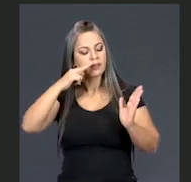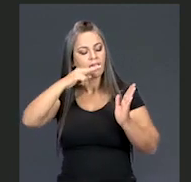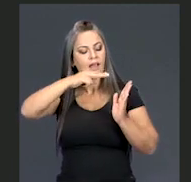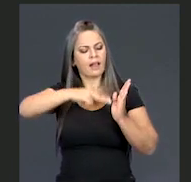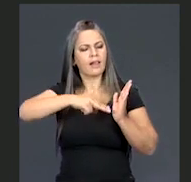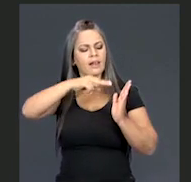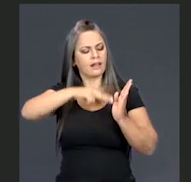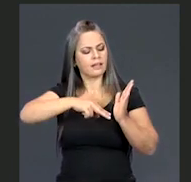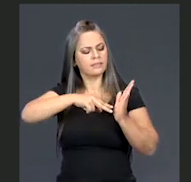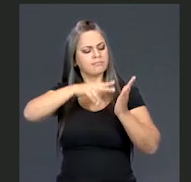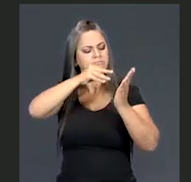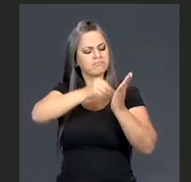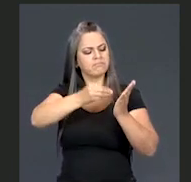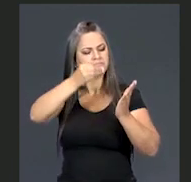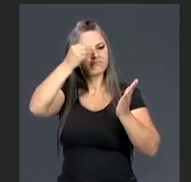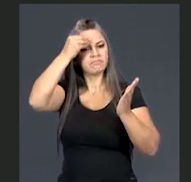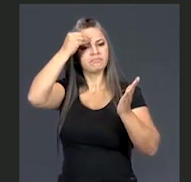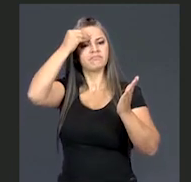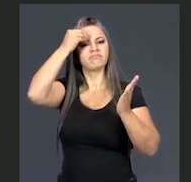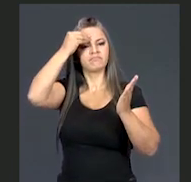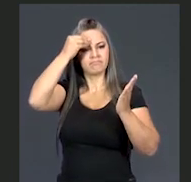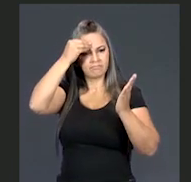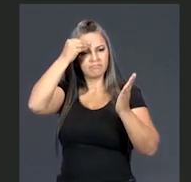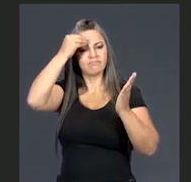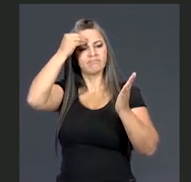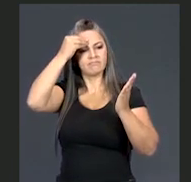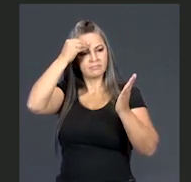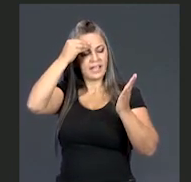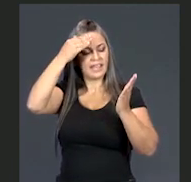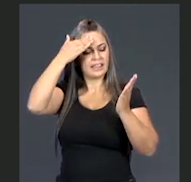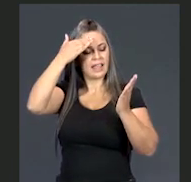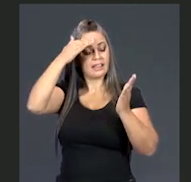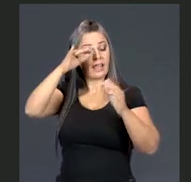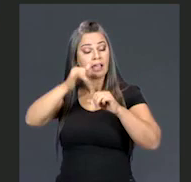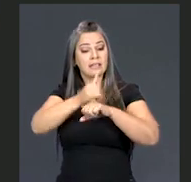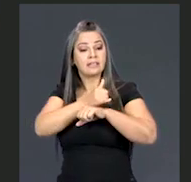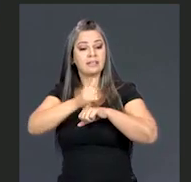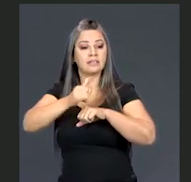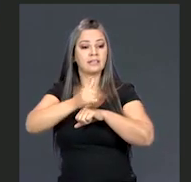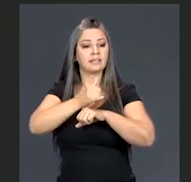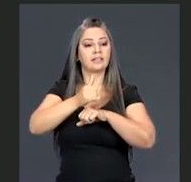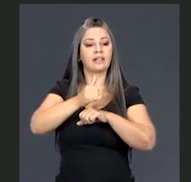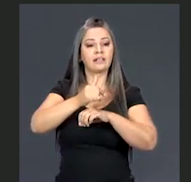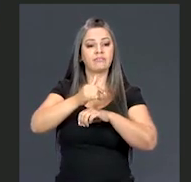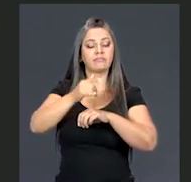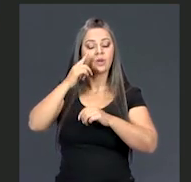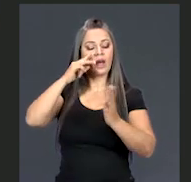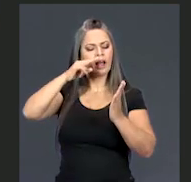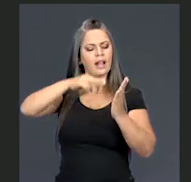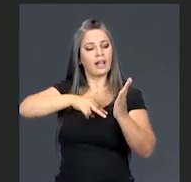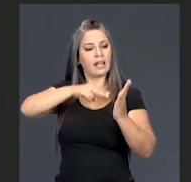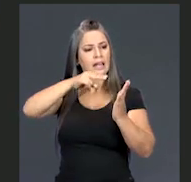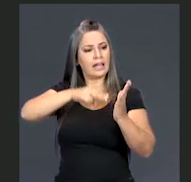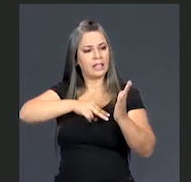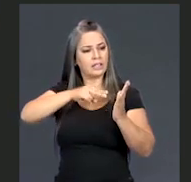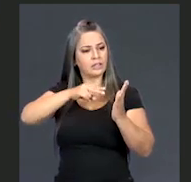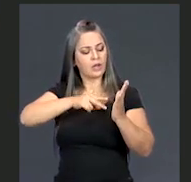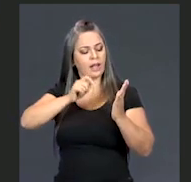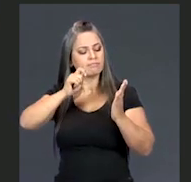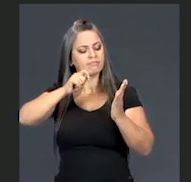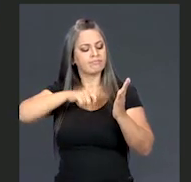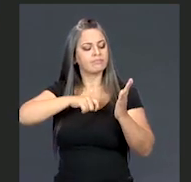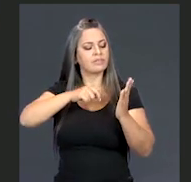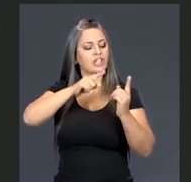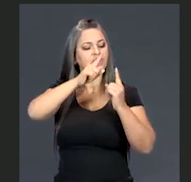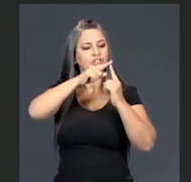e compreender selecionando procedimentos e estratégias de leitura adequados a objetivos